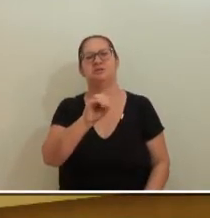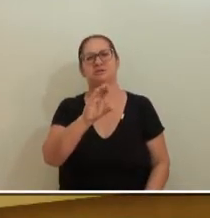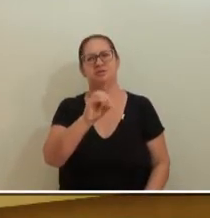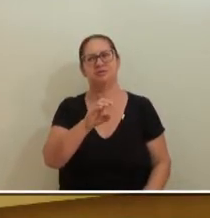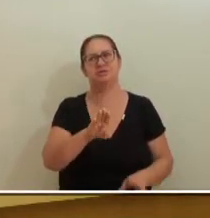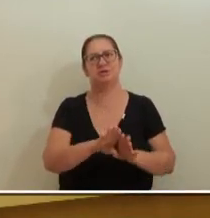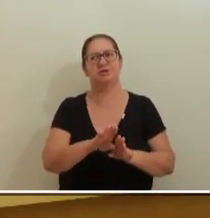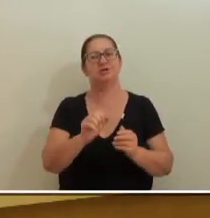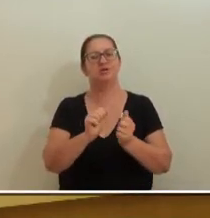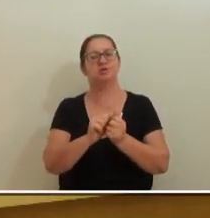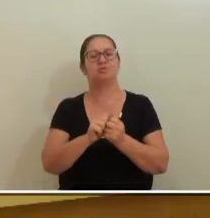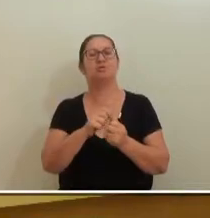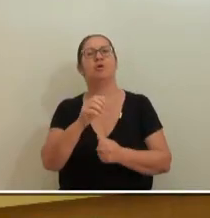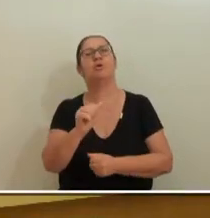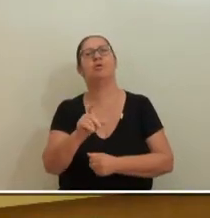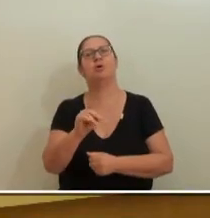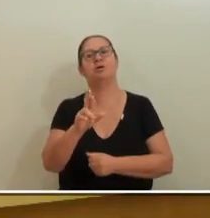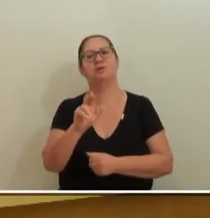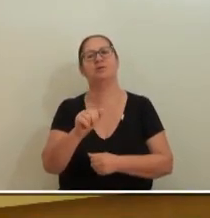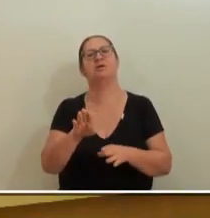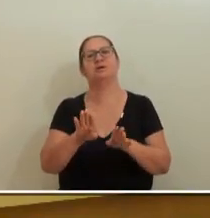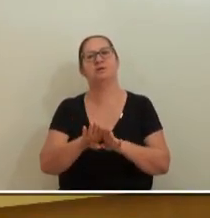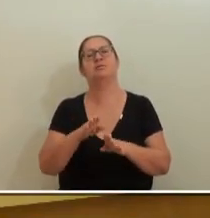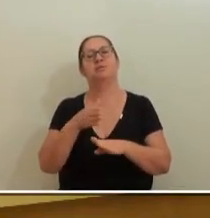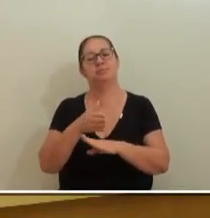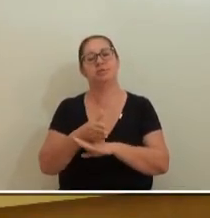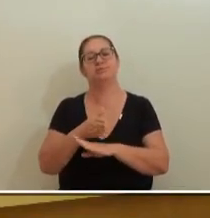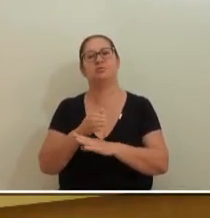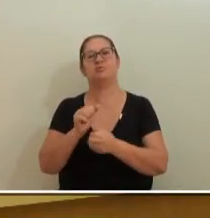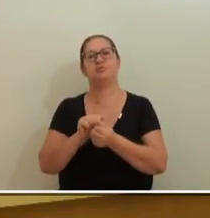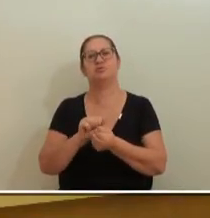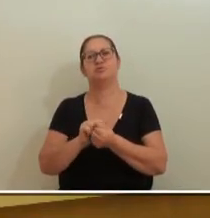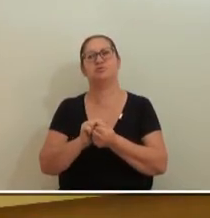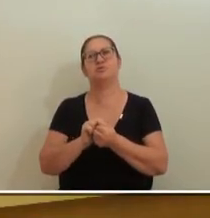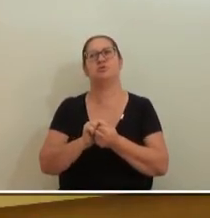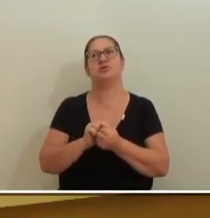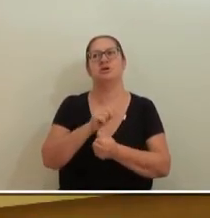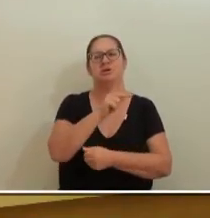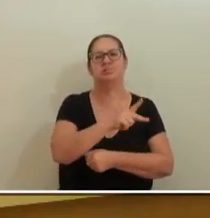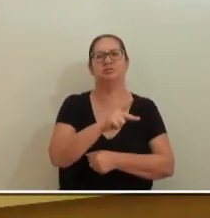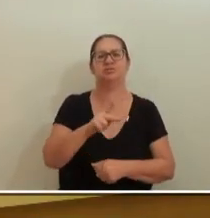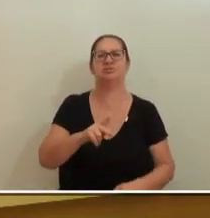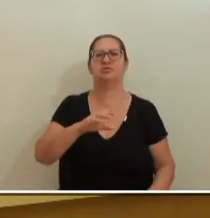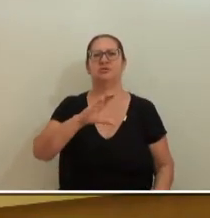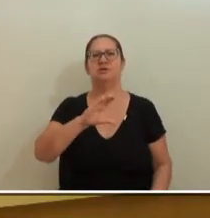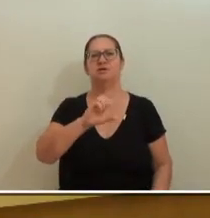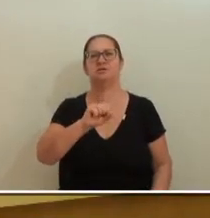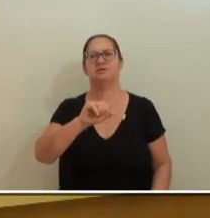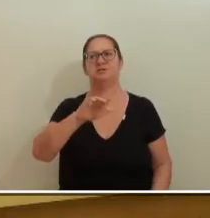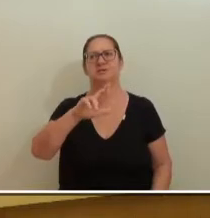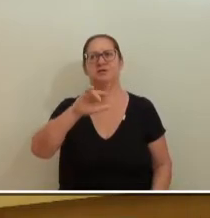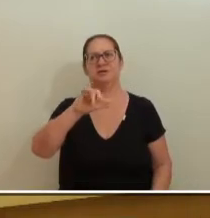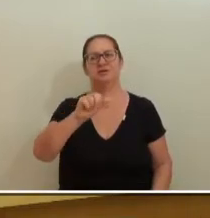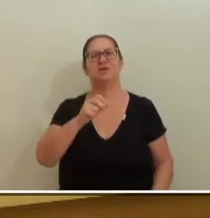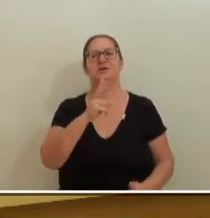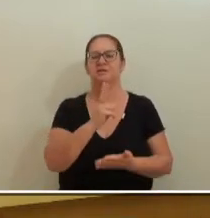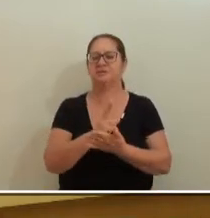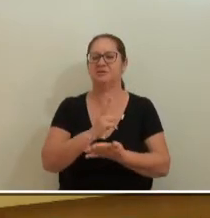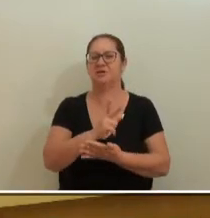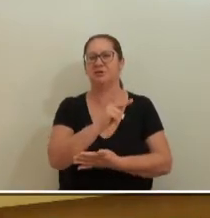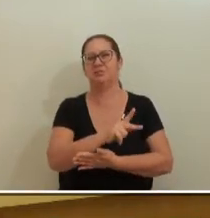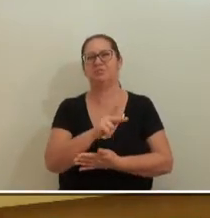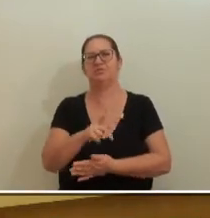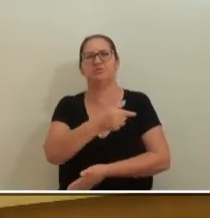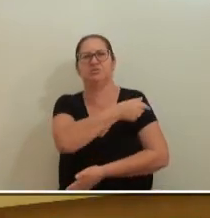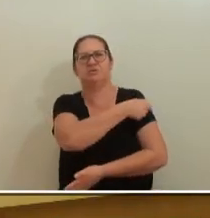como o André também, a tua mãe fez parte da nossa história, porque foi a professora Cesarina, a sempre nossa professora do Monsenhor